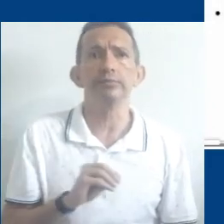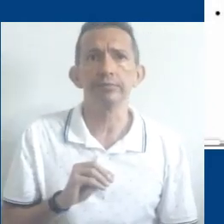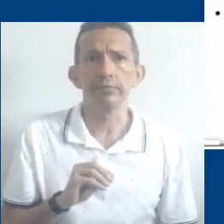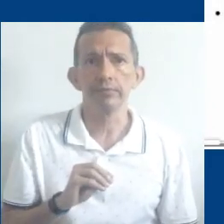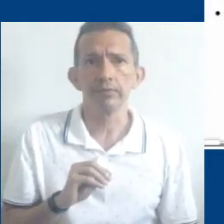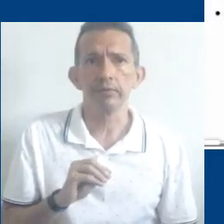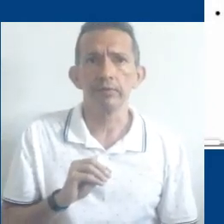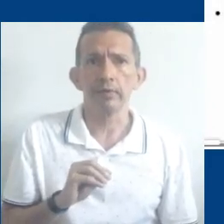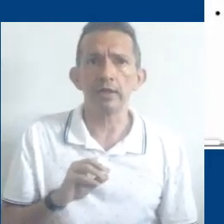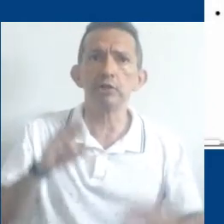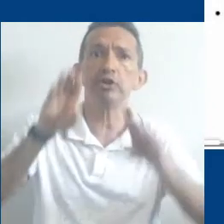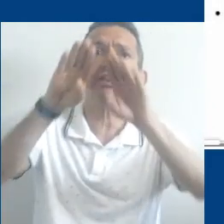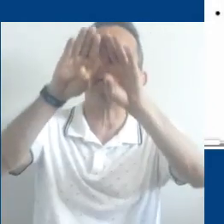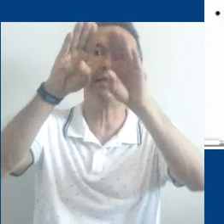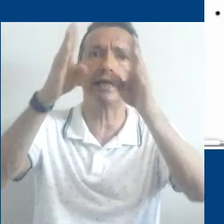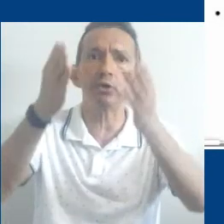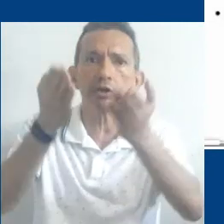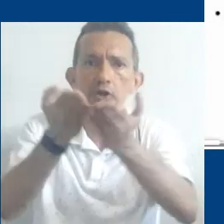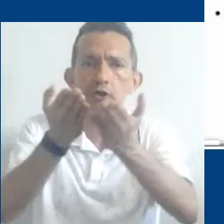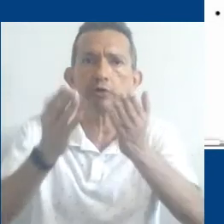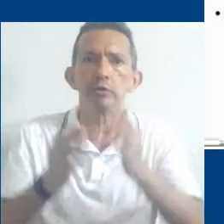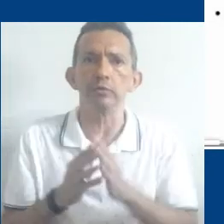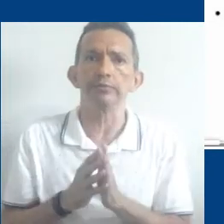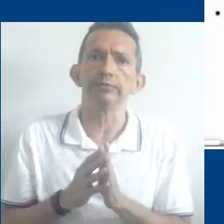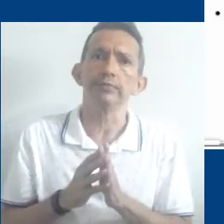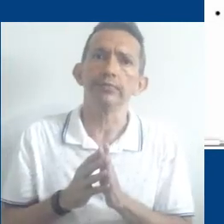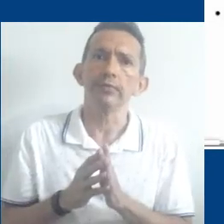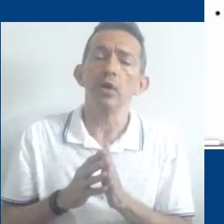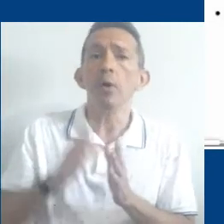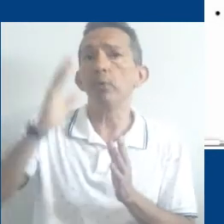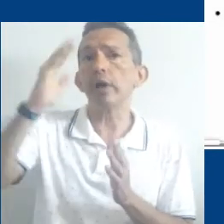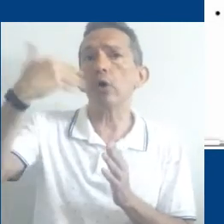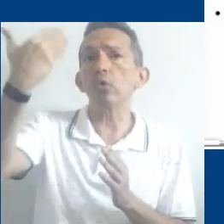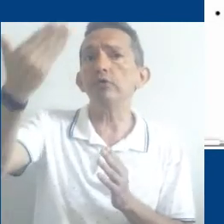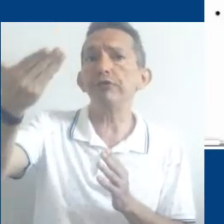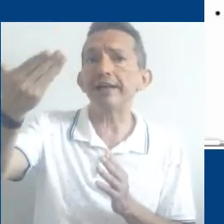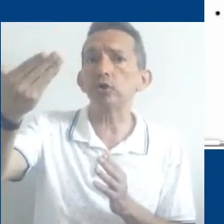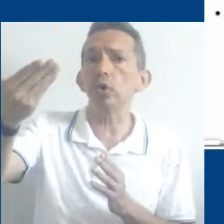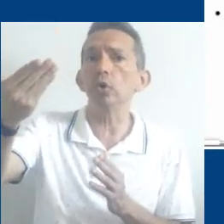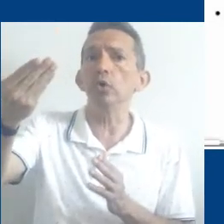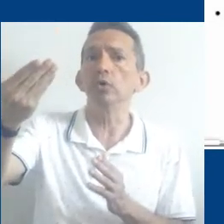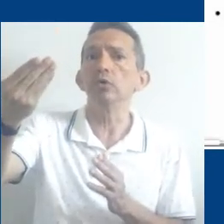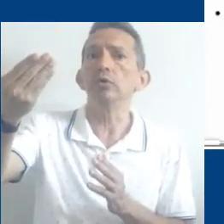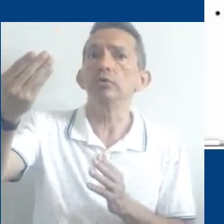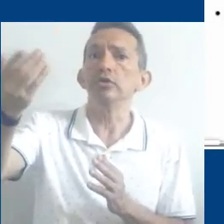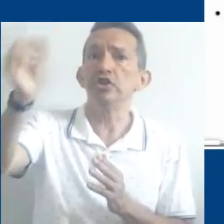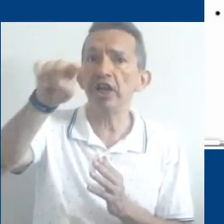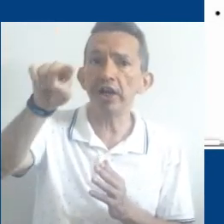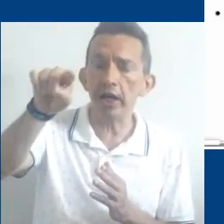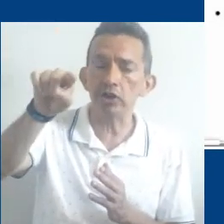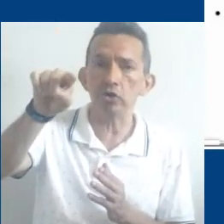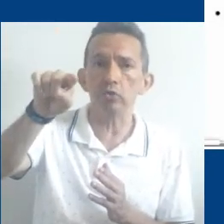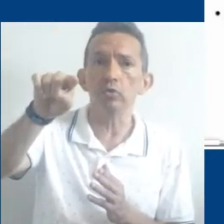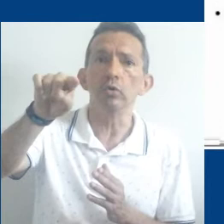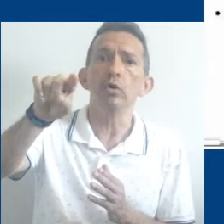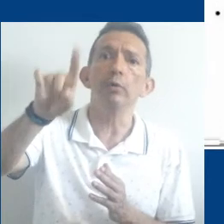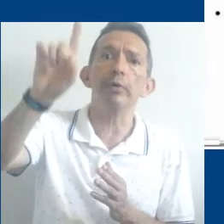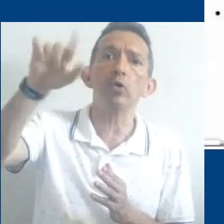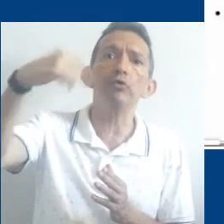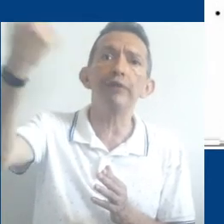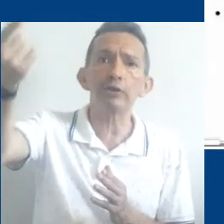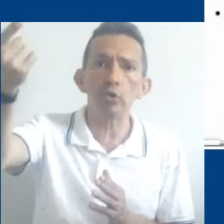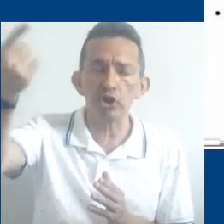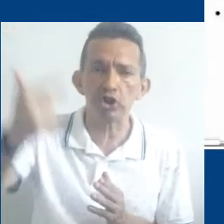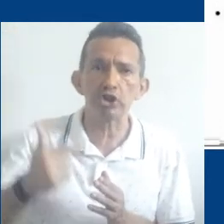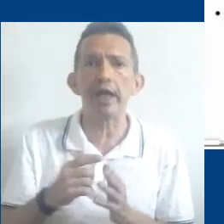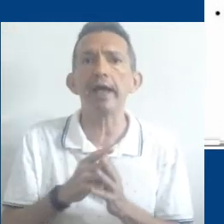dentro. A gente chama de estabilizador lisossômico. Por algum fator genético ou por